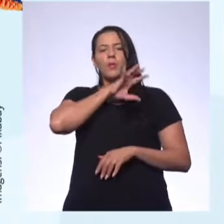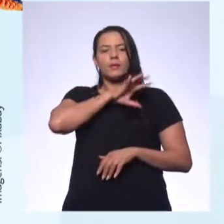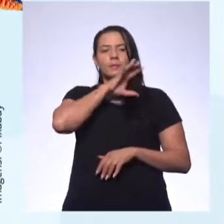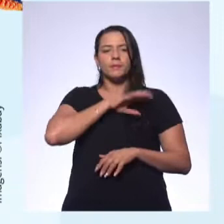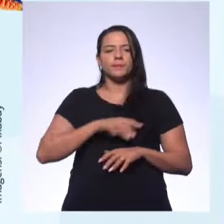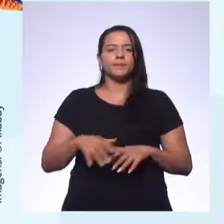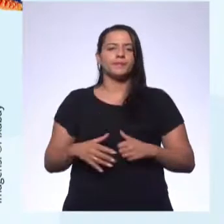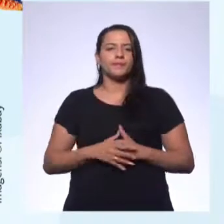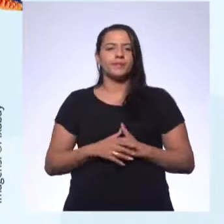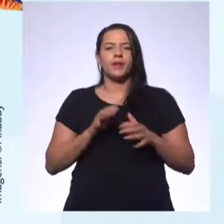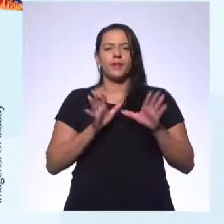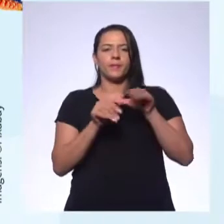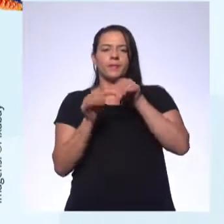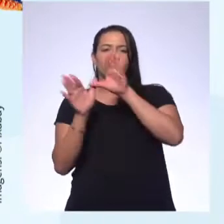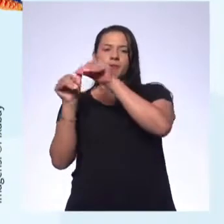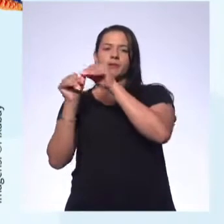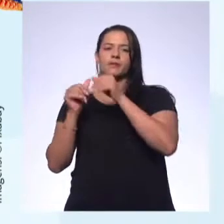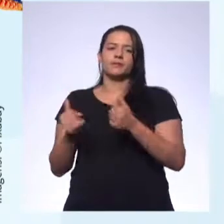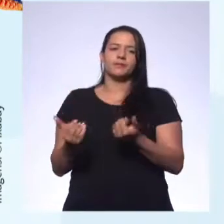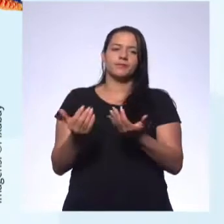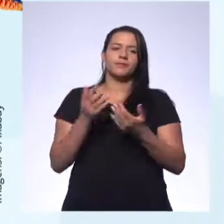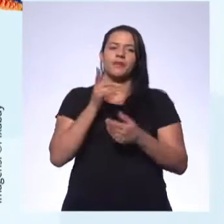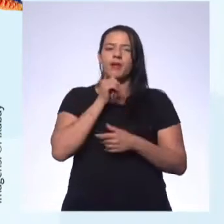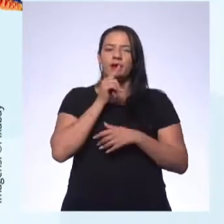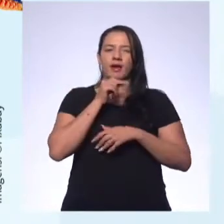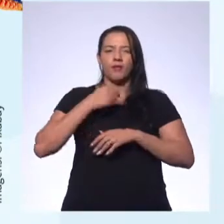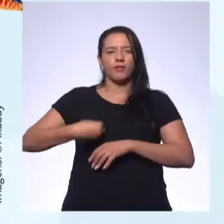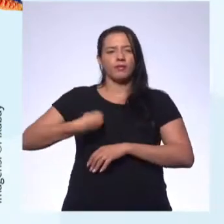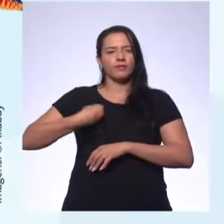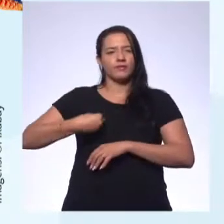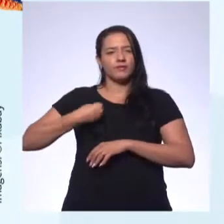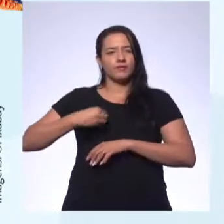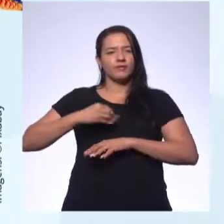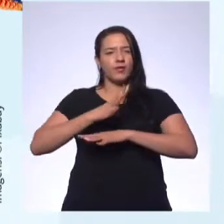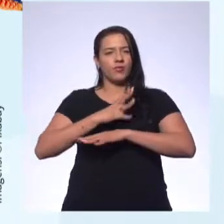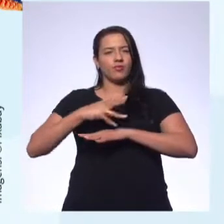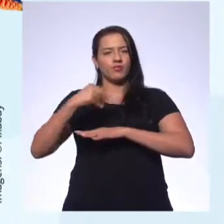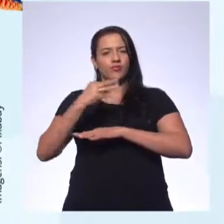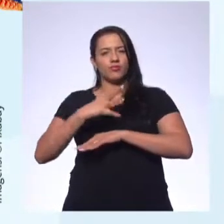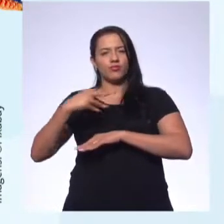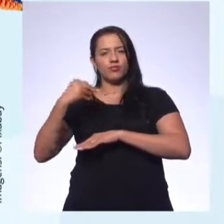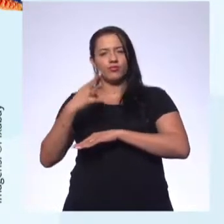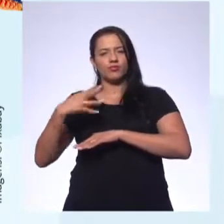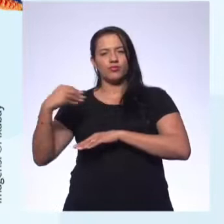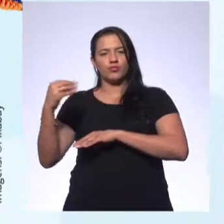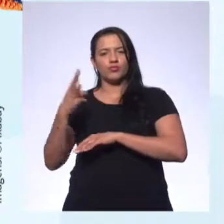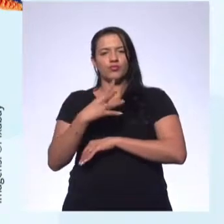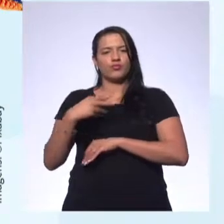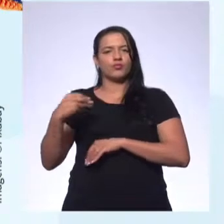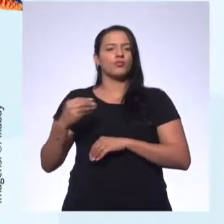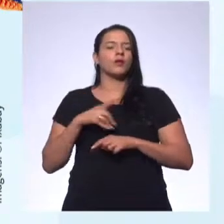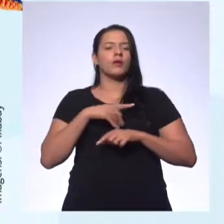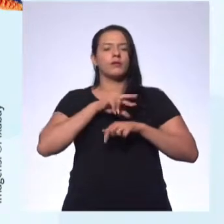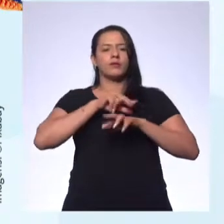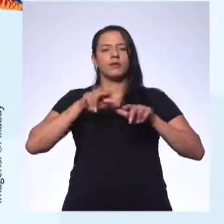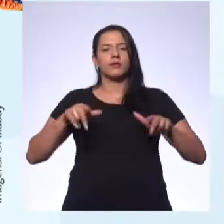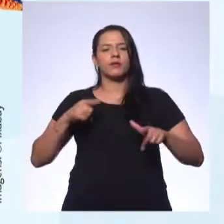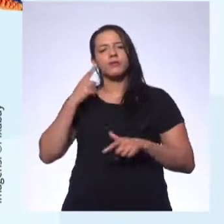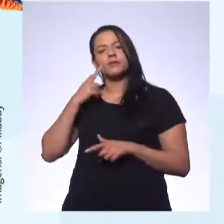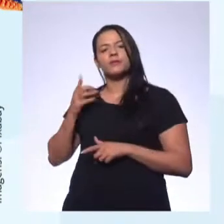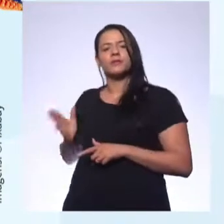né, então pássaros, água-viva, a gente tem alguns exemplos aqui, algumas imagens como representantes, tá? E aí são